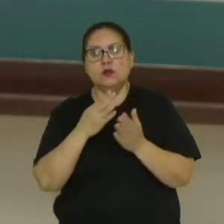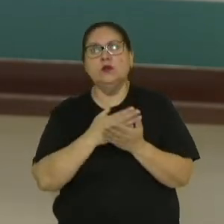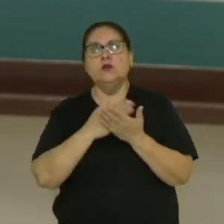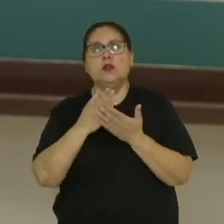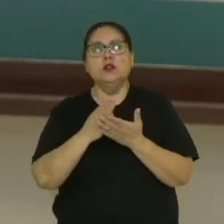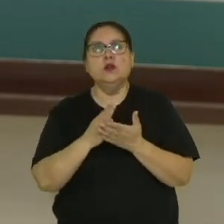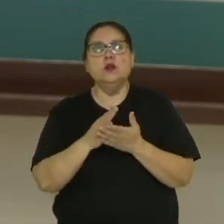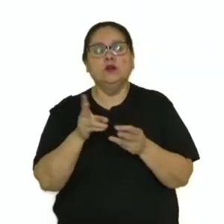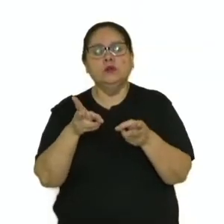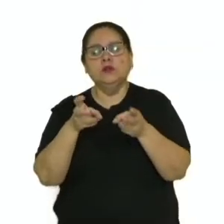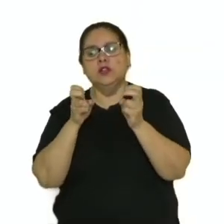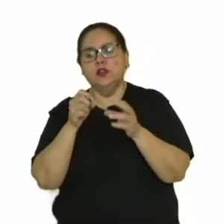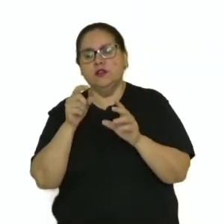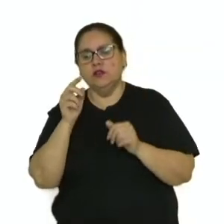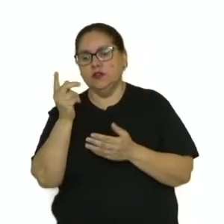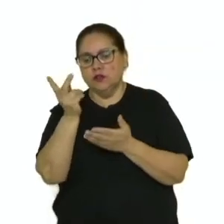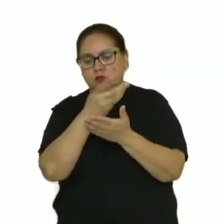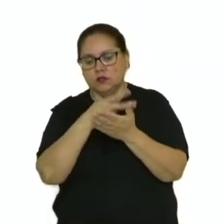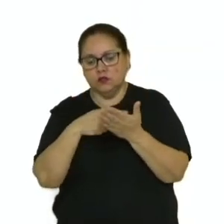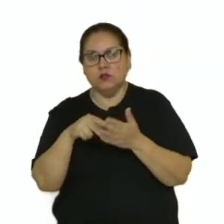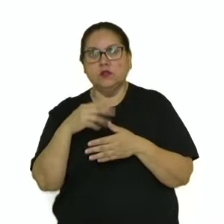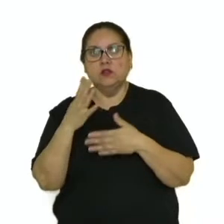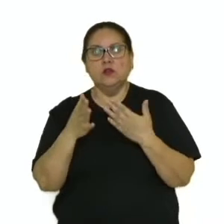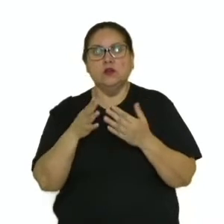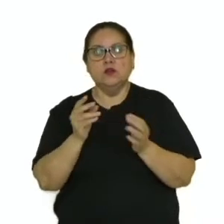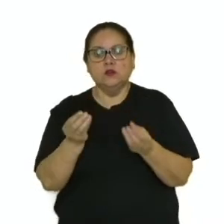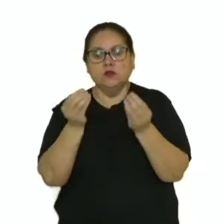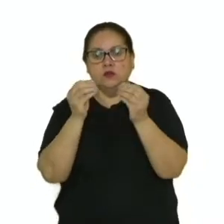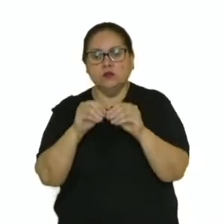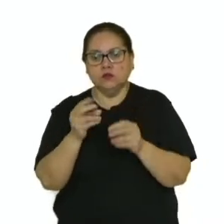assim, ó. Observe a figura. A seguir,